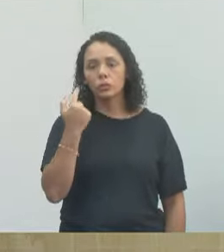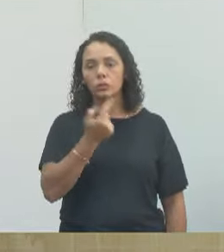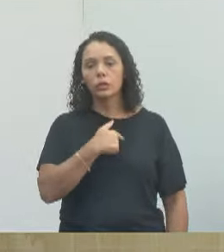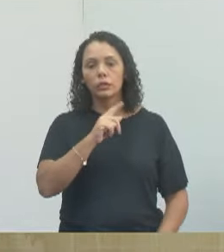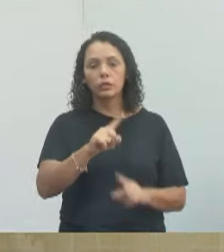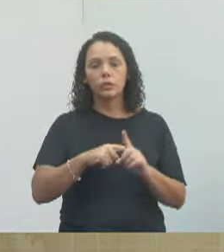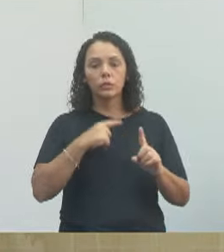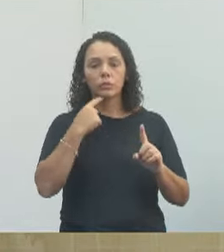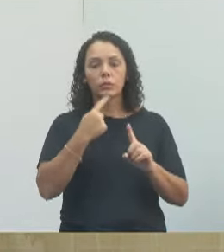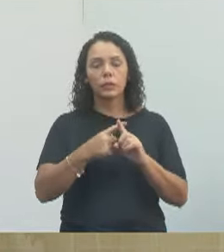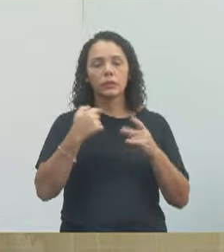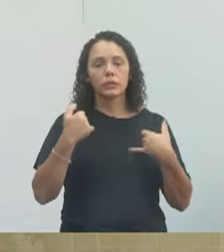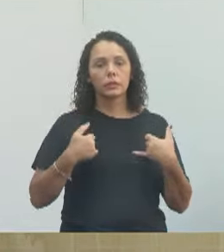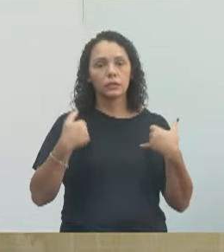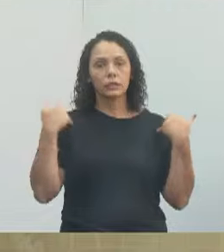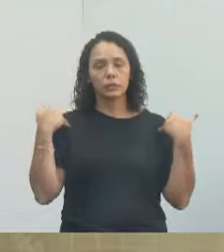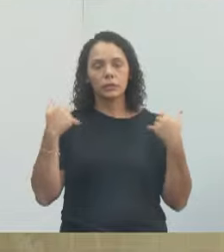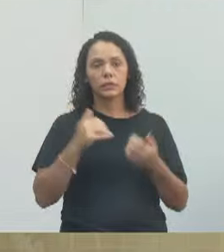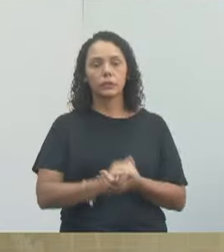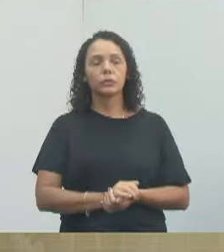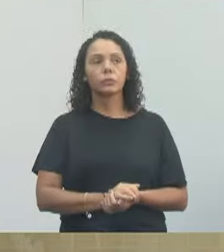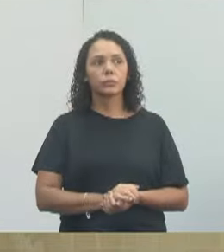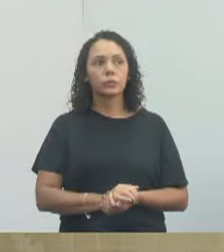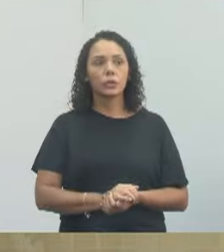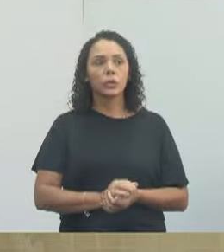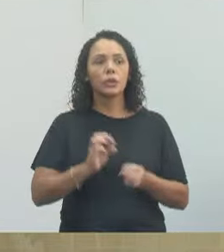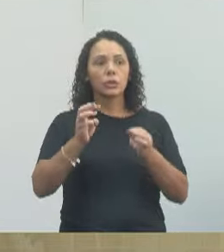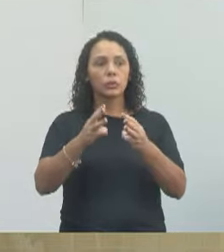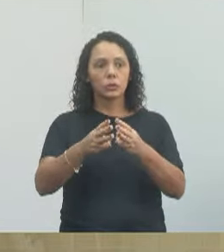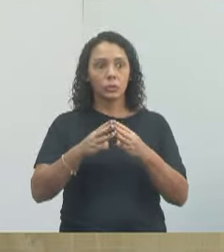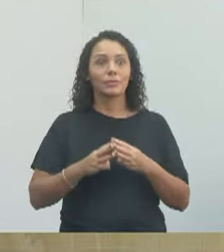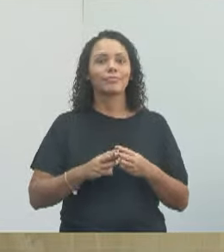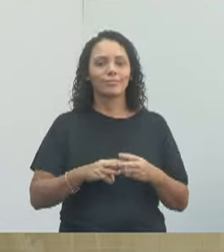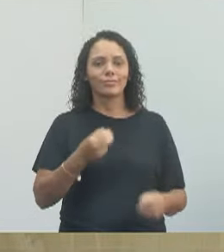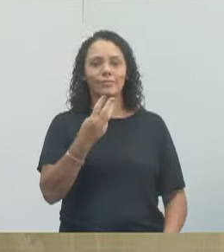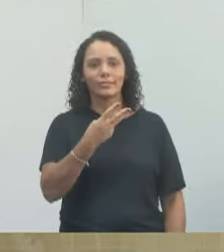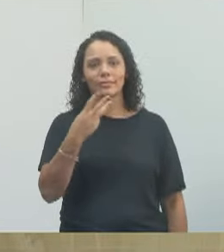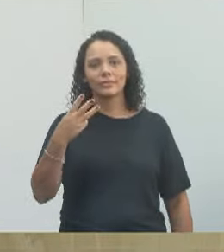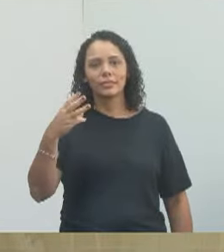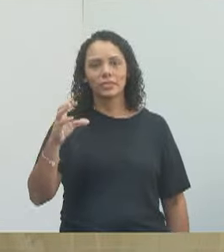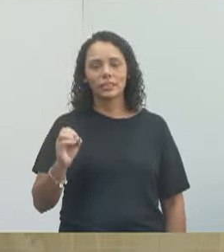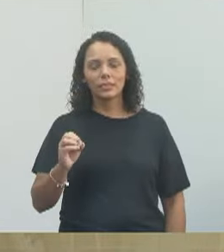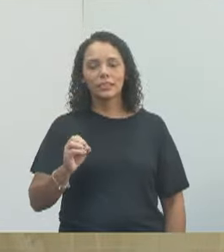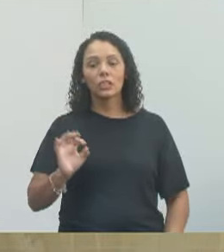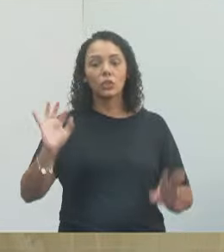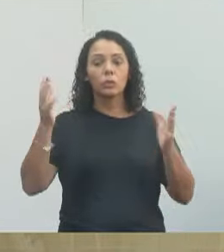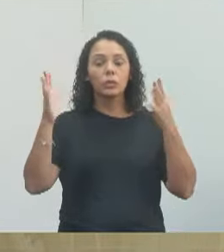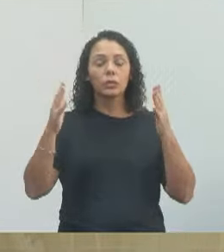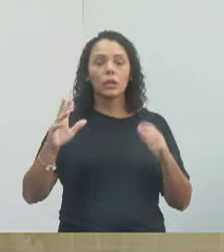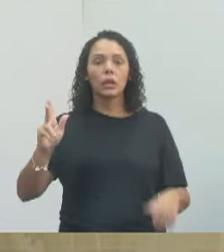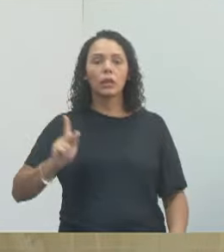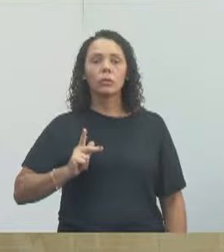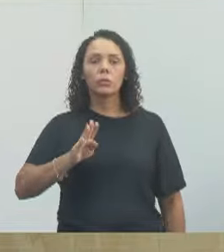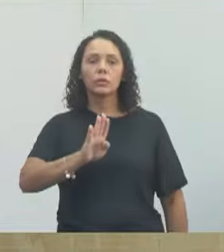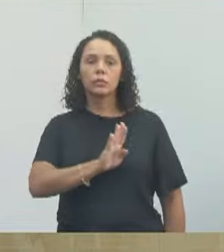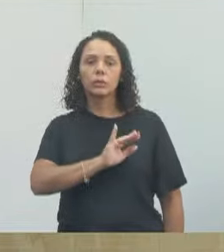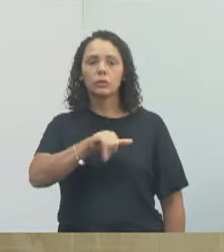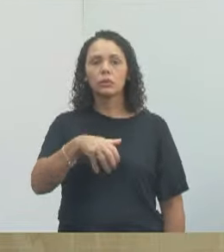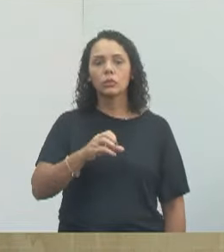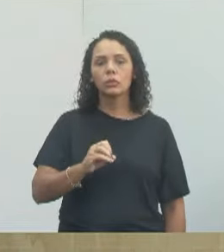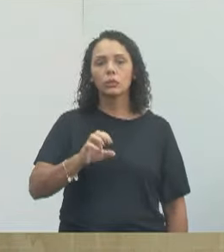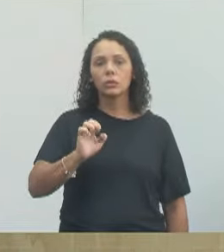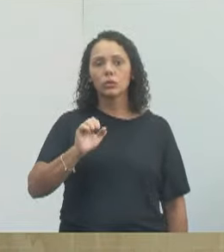Abril autoria Valmir do parque em meia luua Moção 330 Moção com latório ao Presbítero Joel Nunes Martins